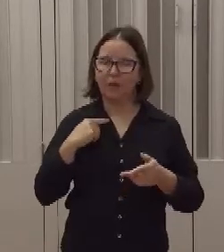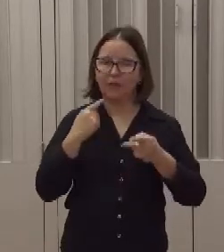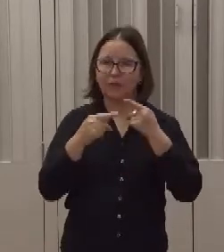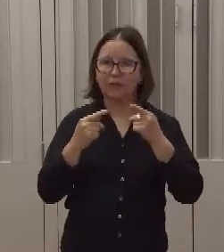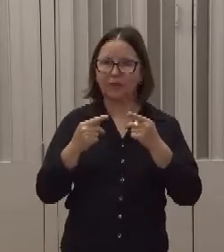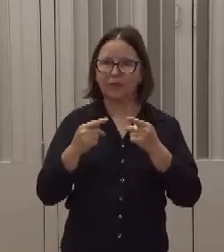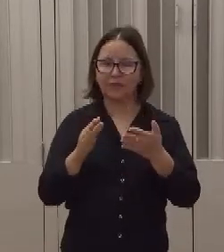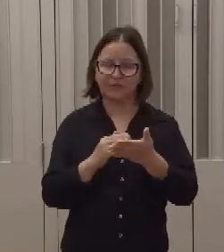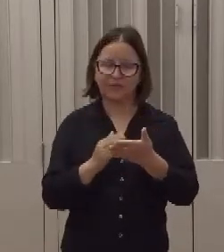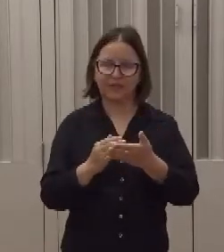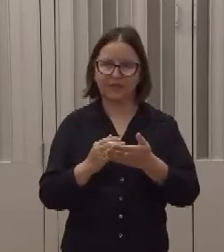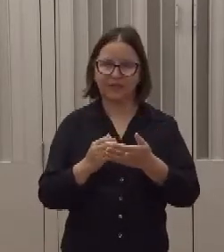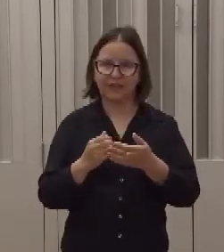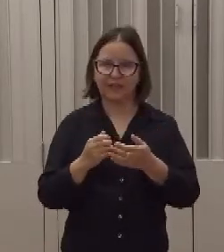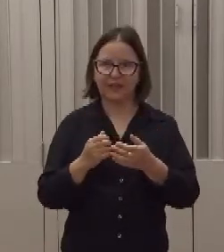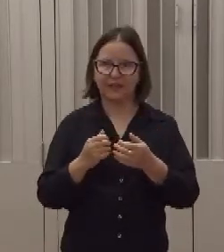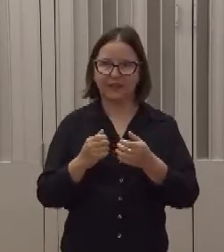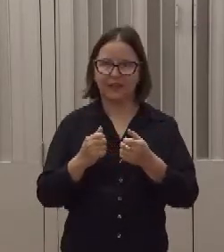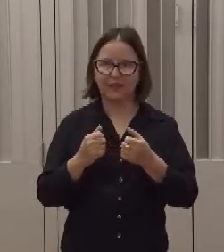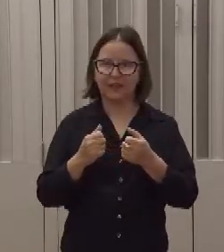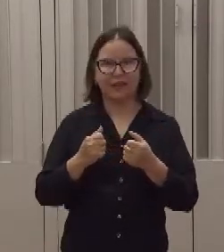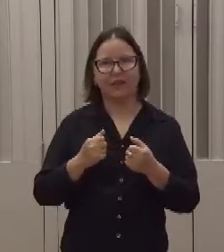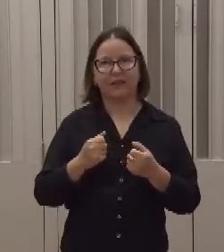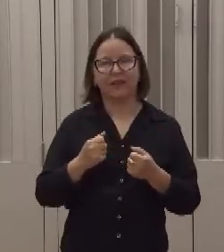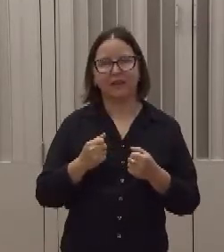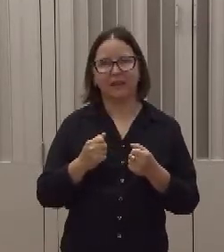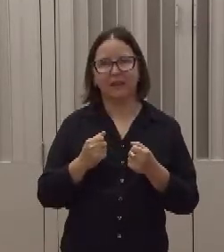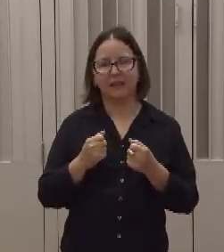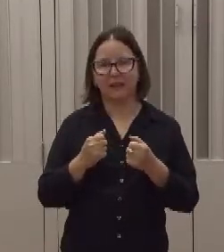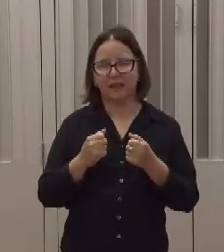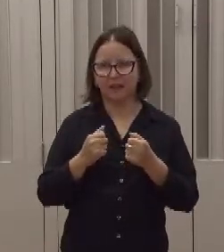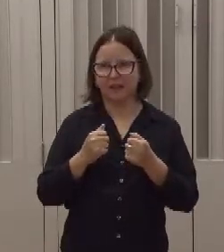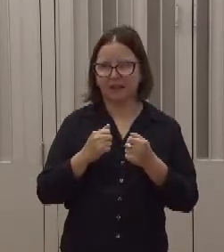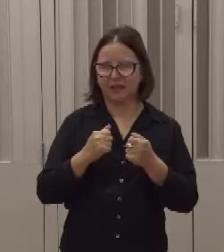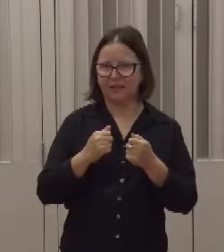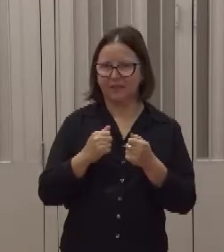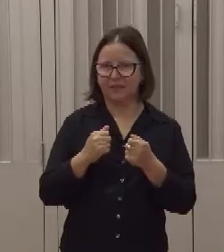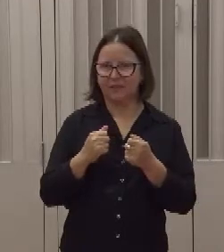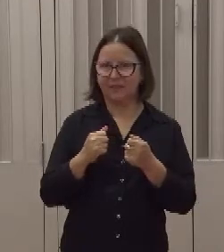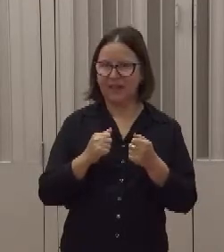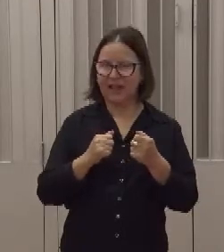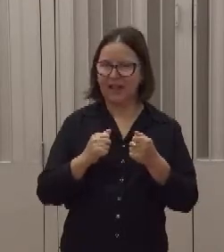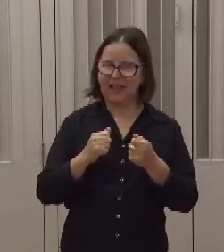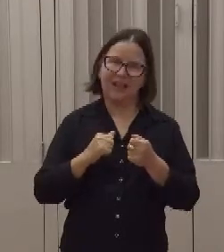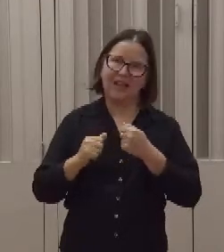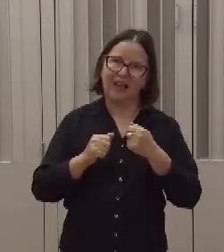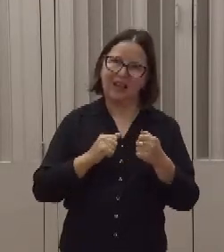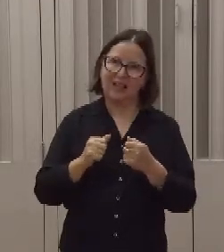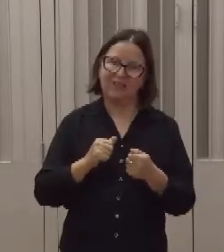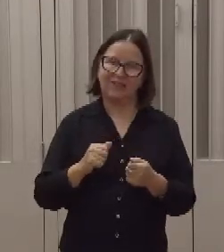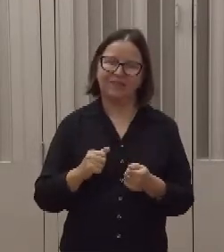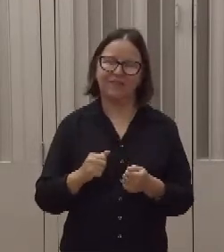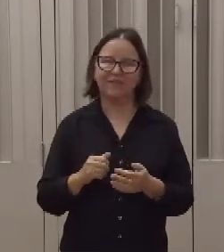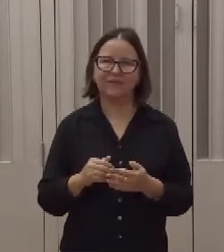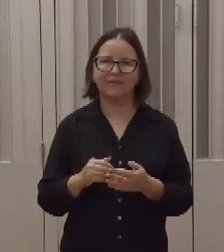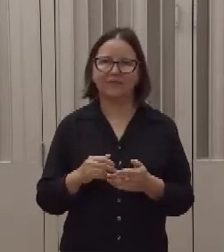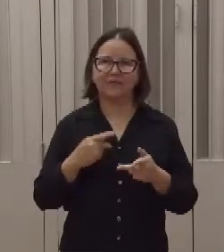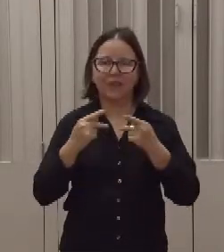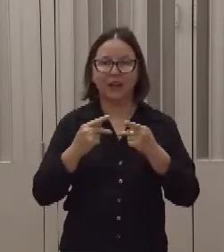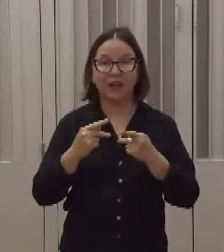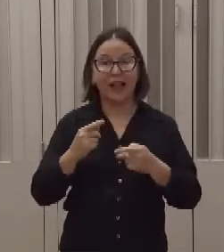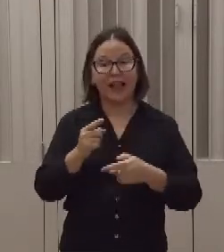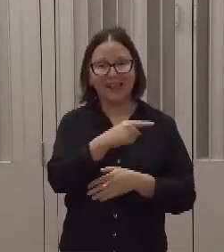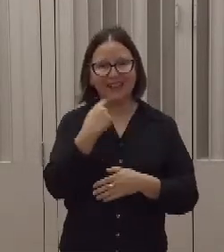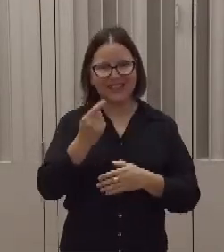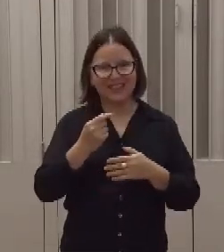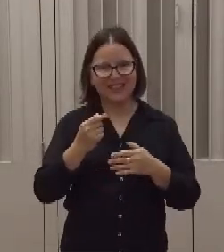Atos 13, 32 e 33, a palavra de Deus diz o seguinte, nós vos anunciamos o